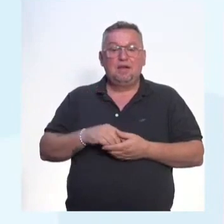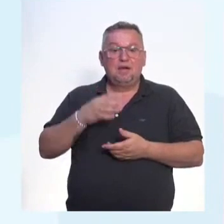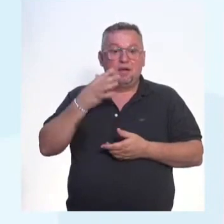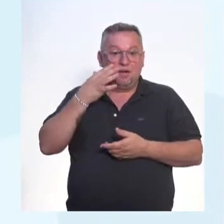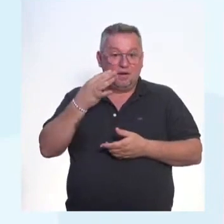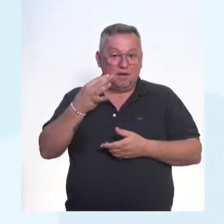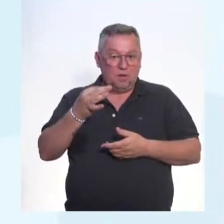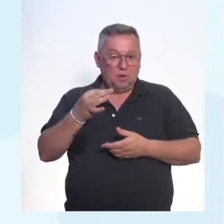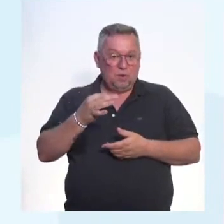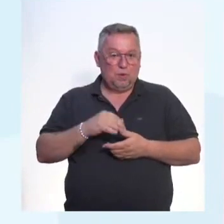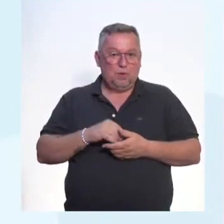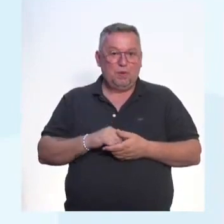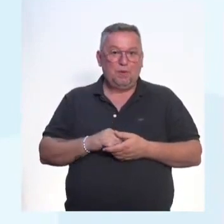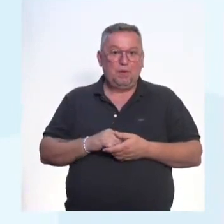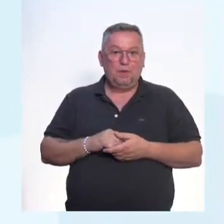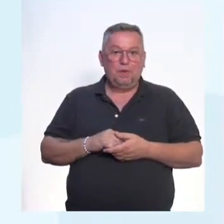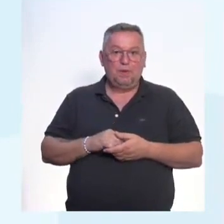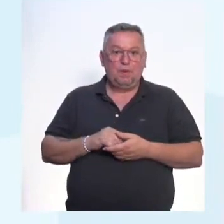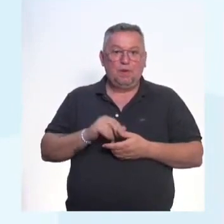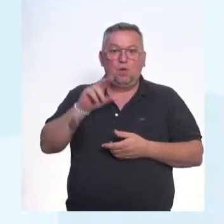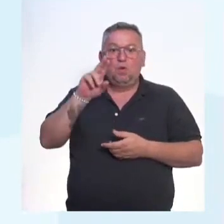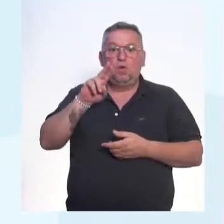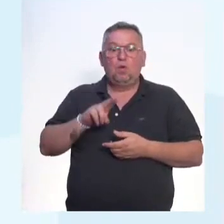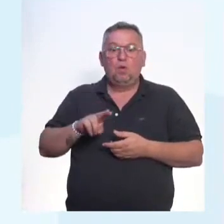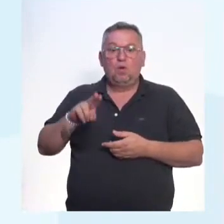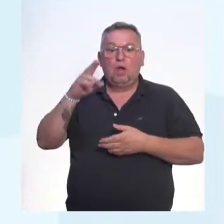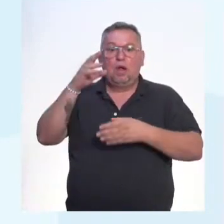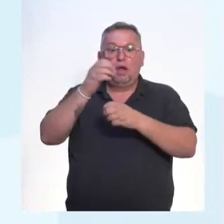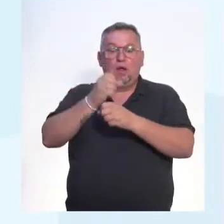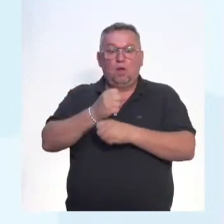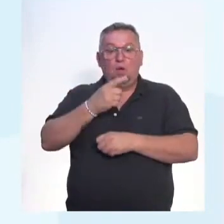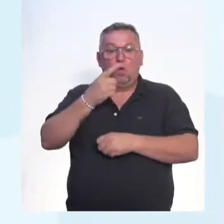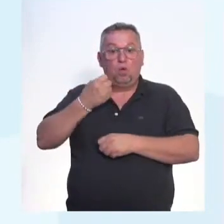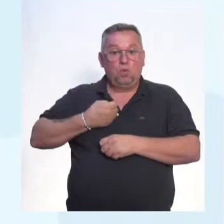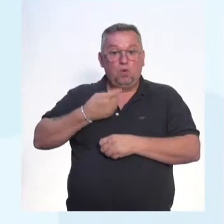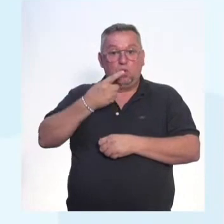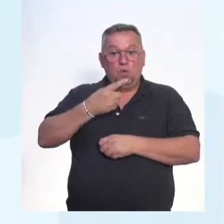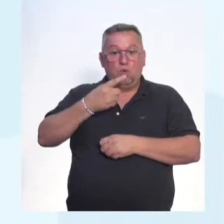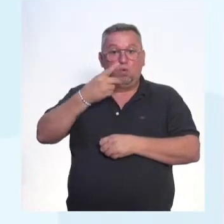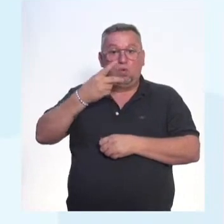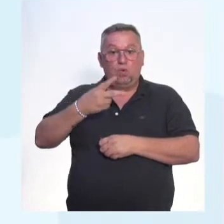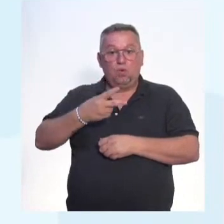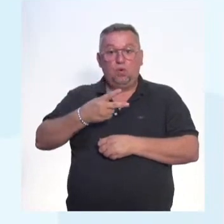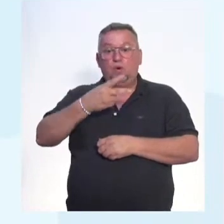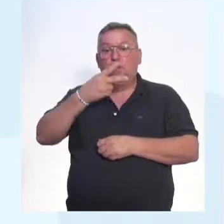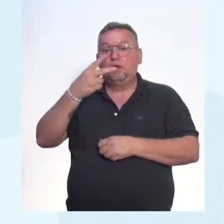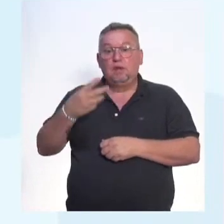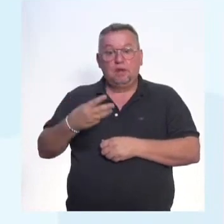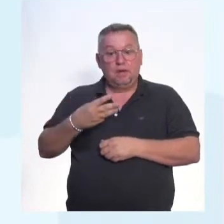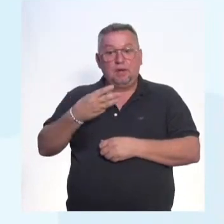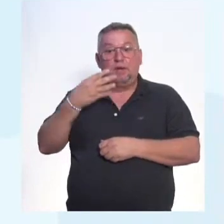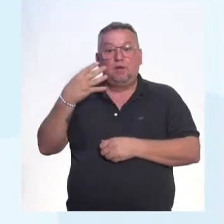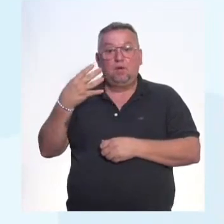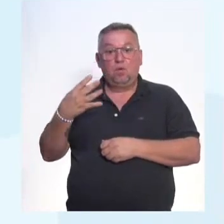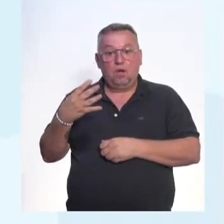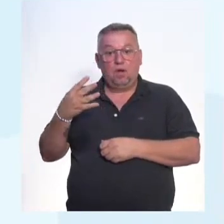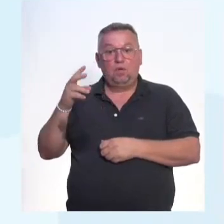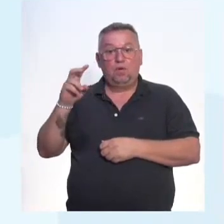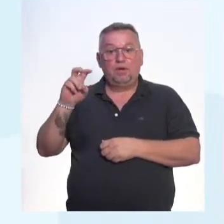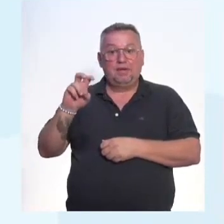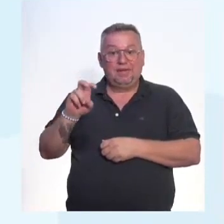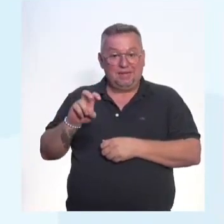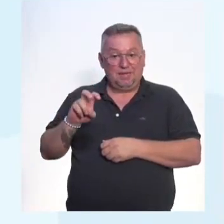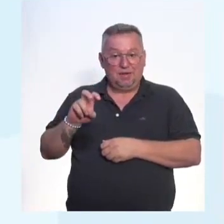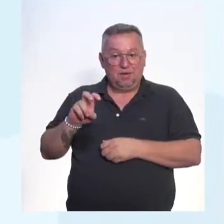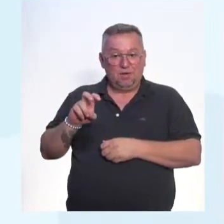Observe o enunciado. Utilizando os algarismos 1, 2, 3,